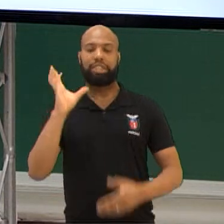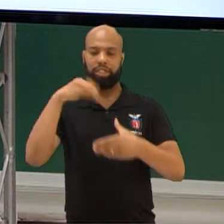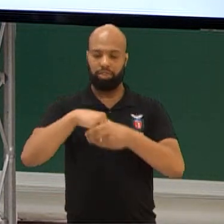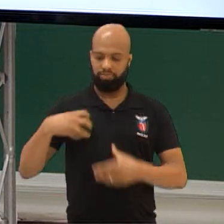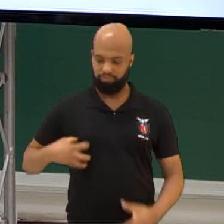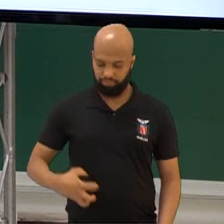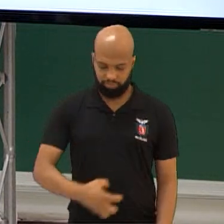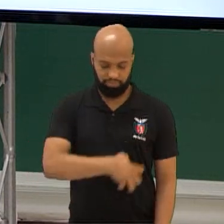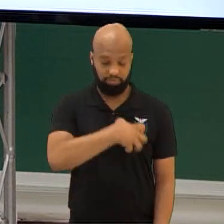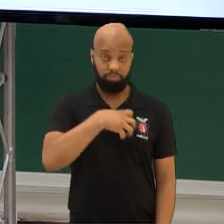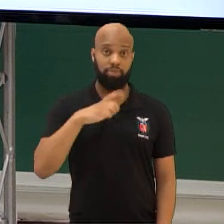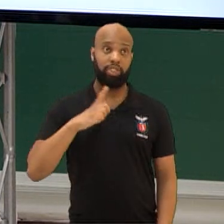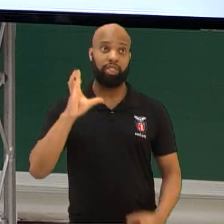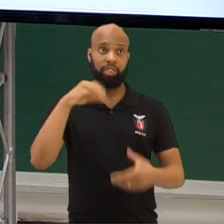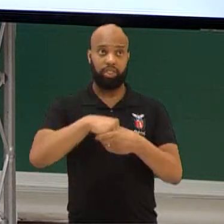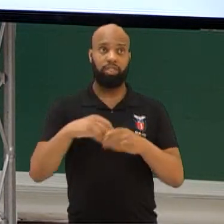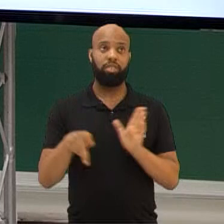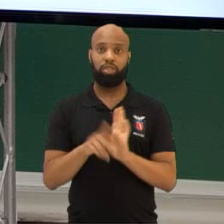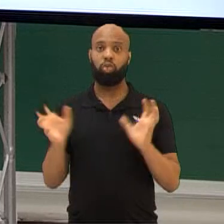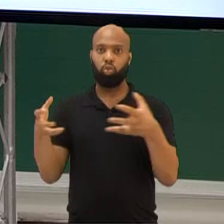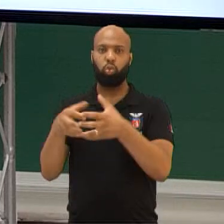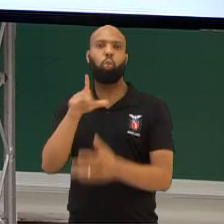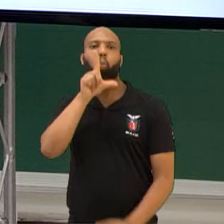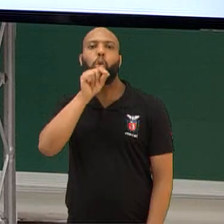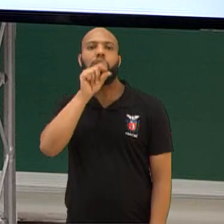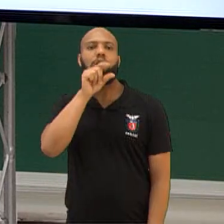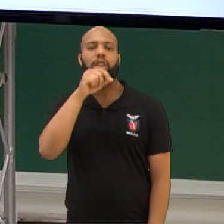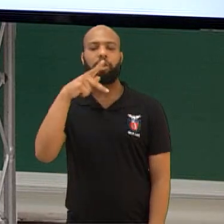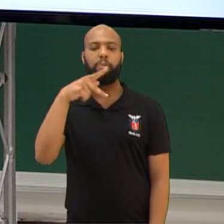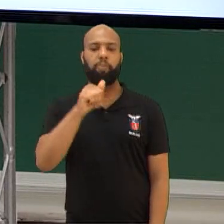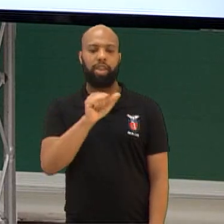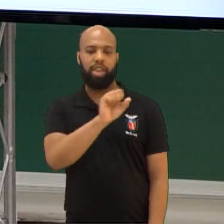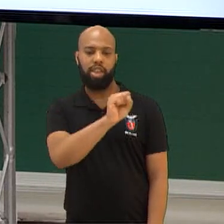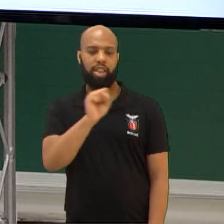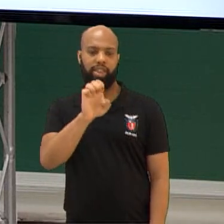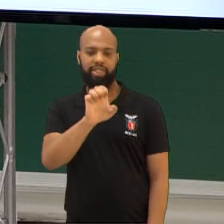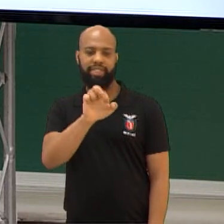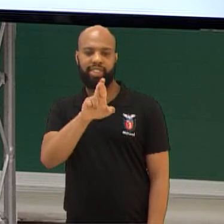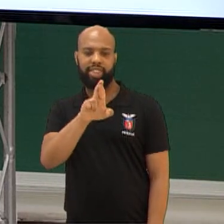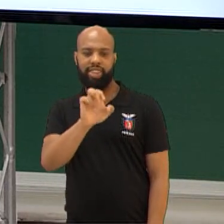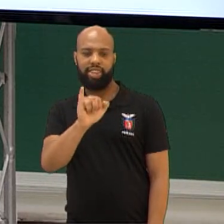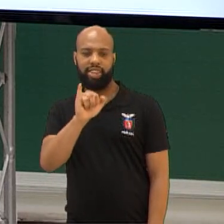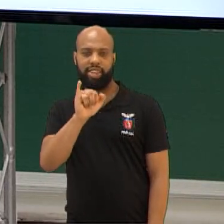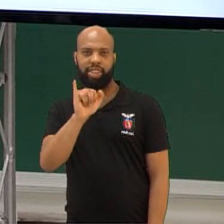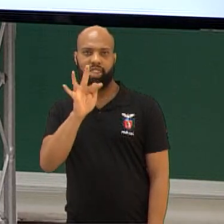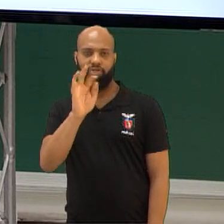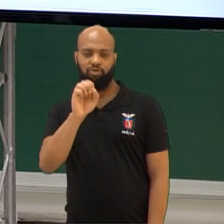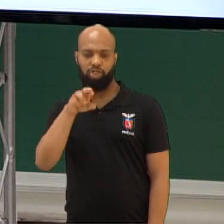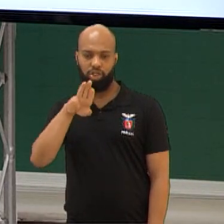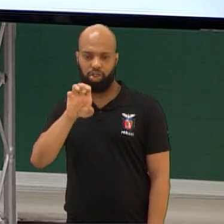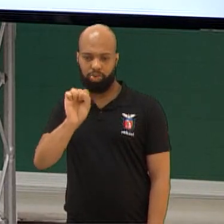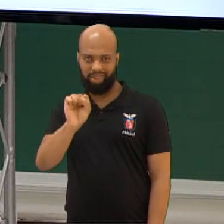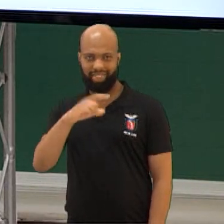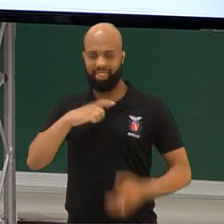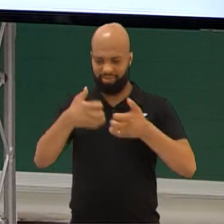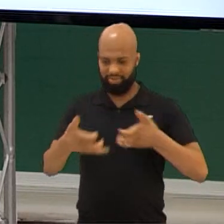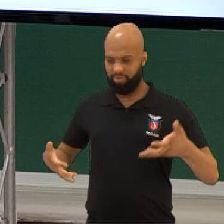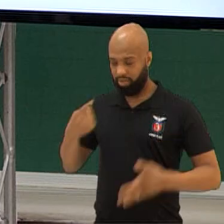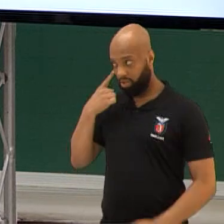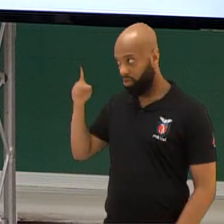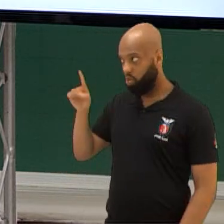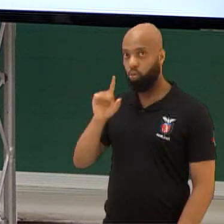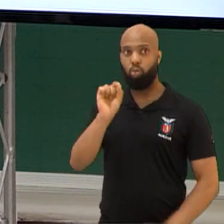principalmente presente nos passeriformes, que, para quem lembra da aula passada, temos um representante desse grupo aqui na nossa mesa, tá? Que é